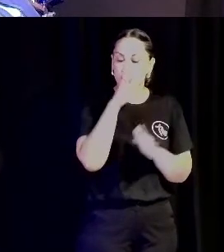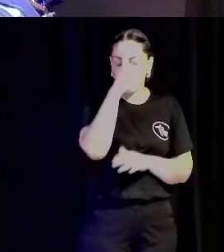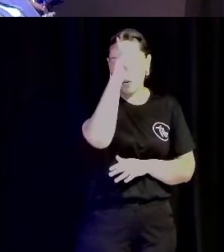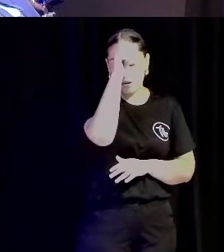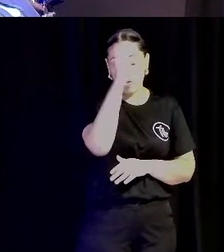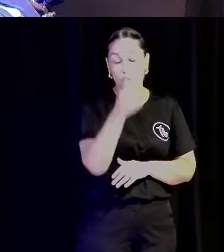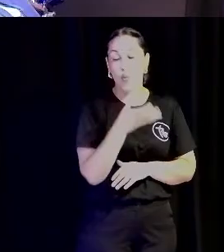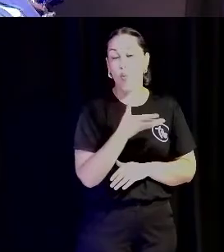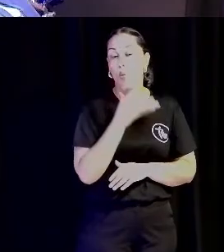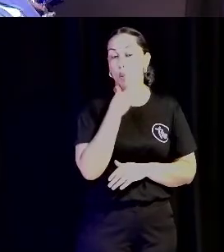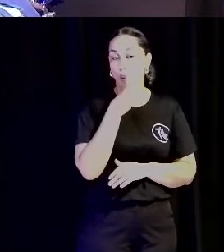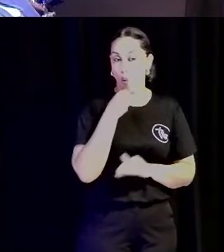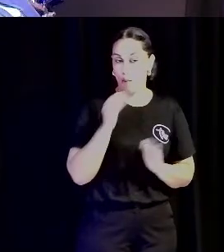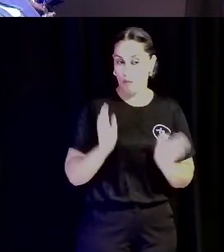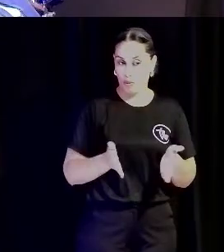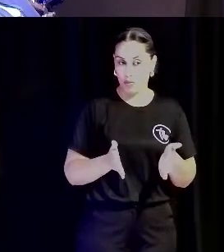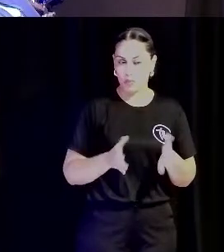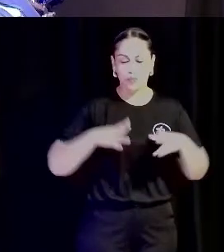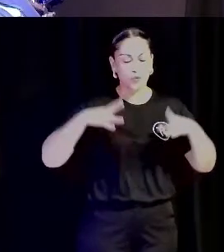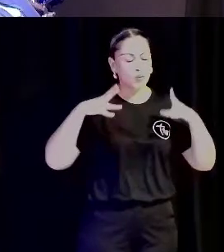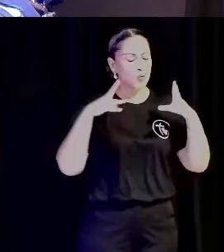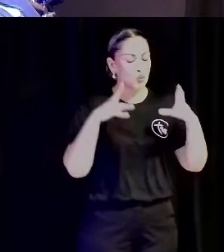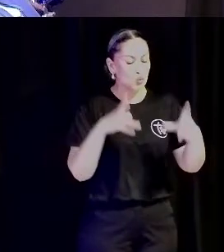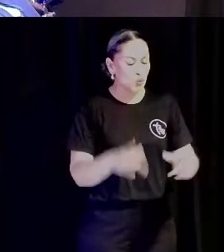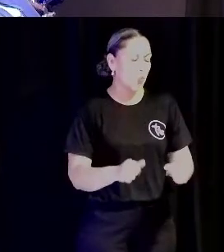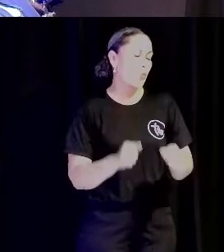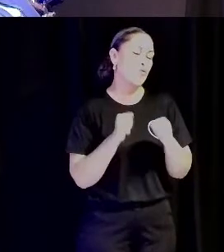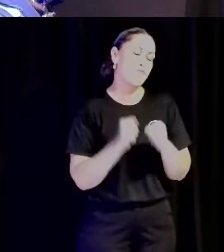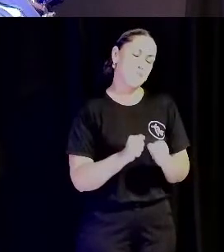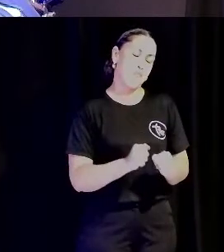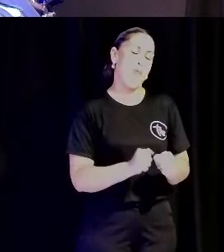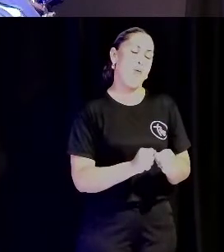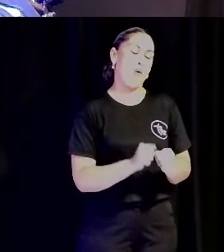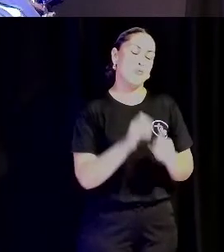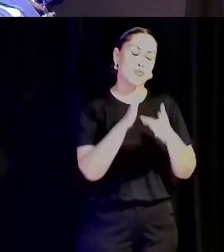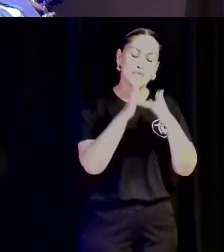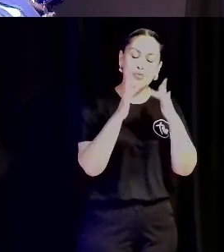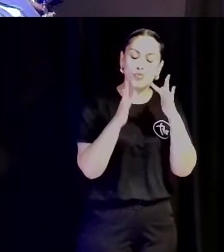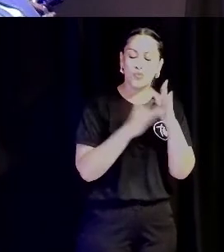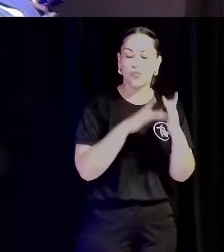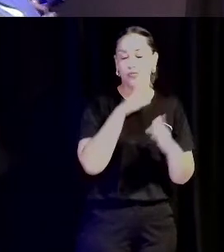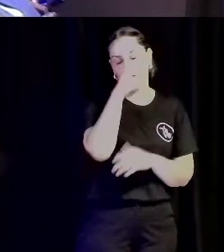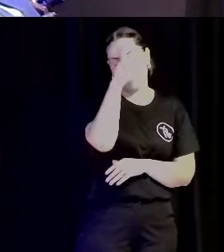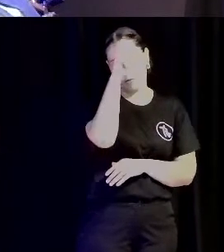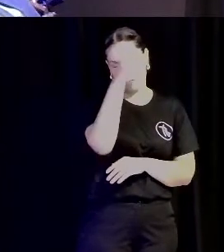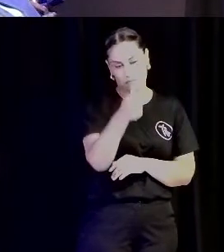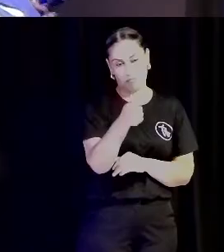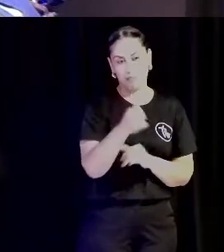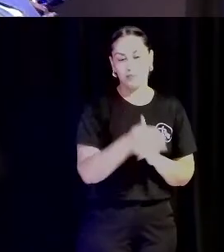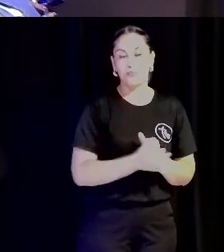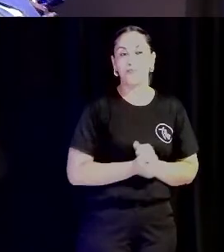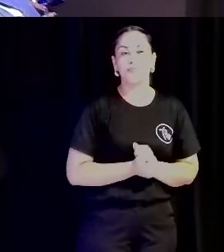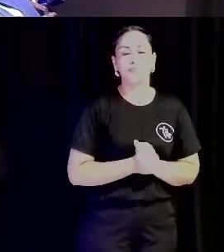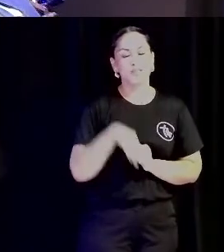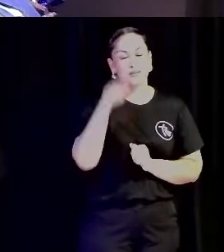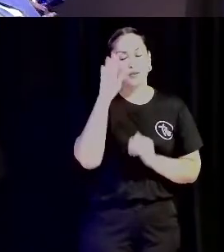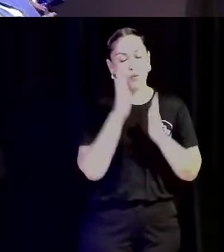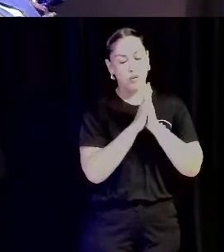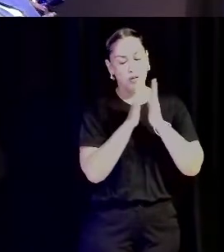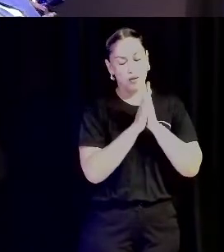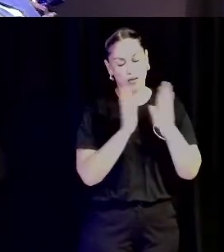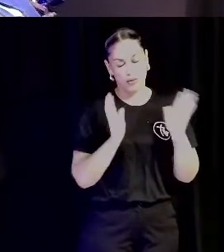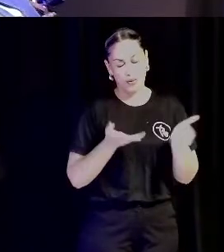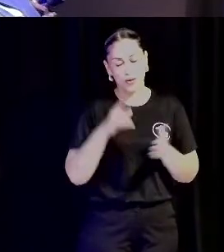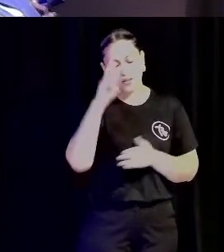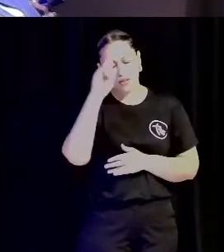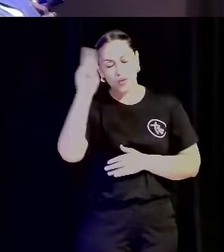Só os homens. Tudo posso naquele que me fortalece. Senhor, nós te louvamos,